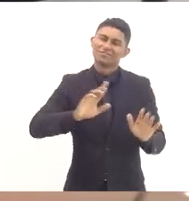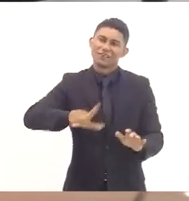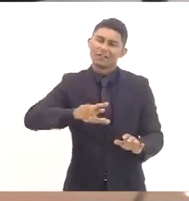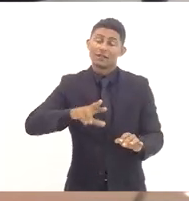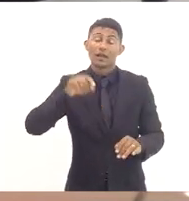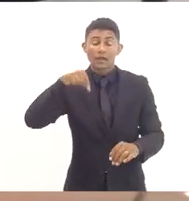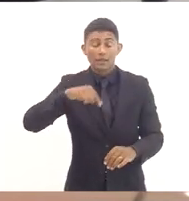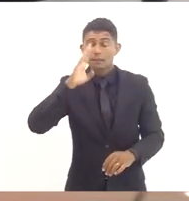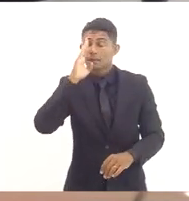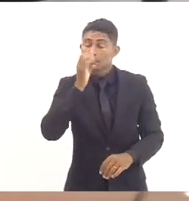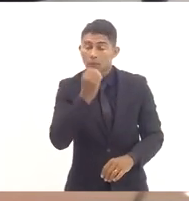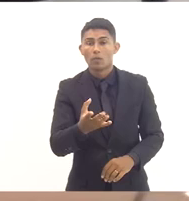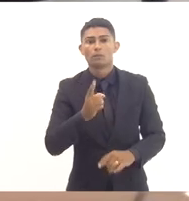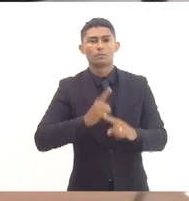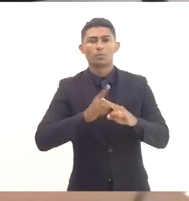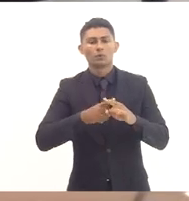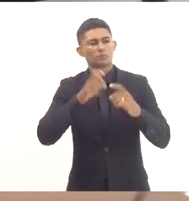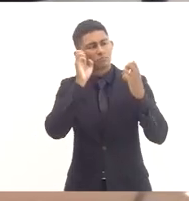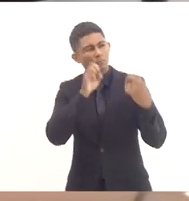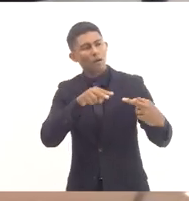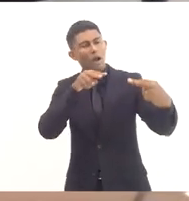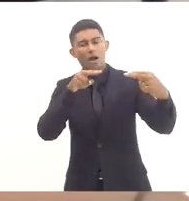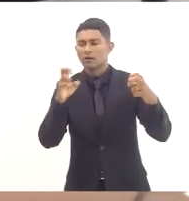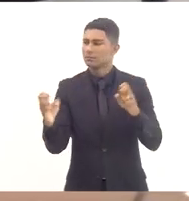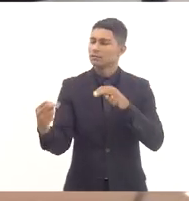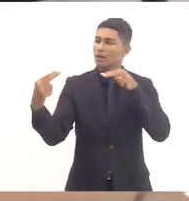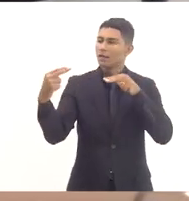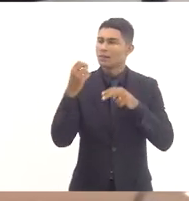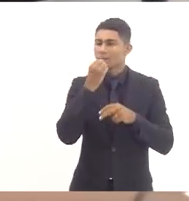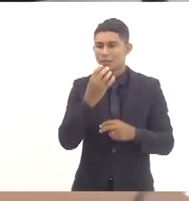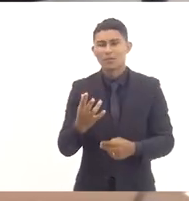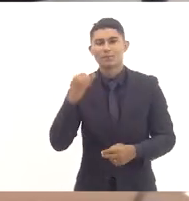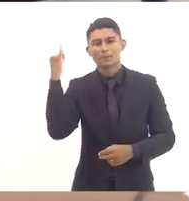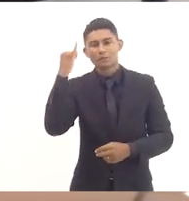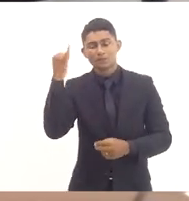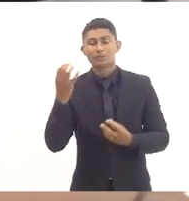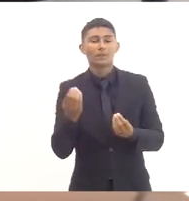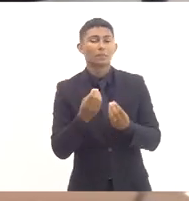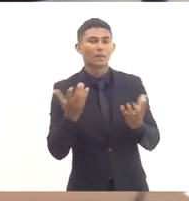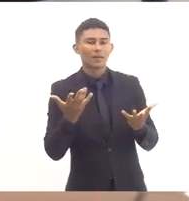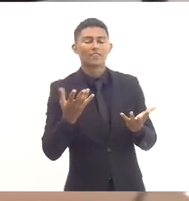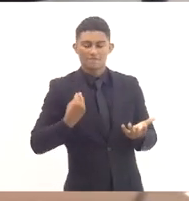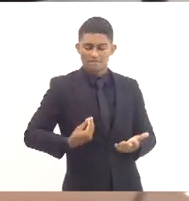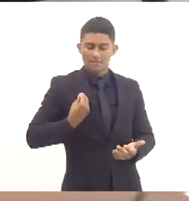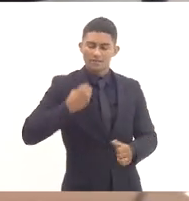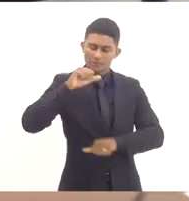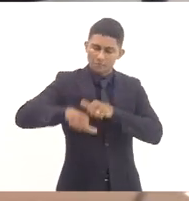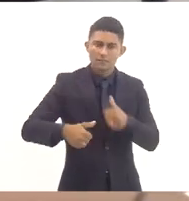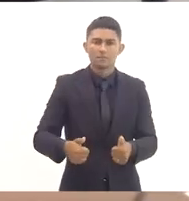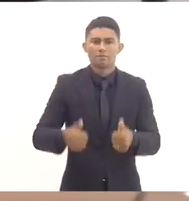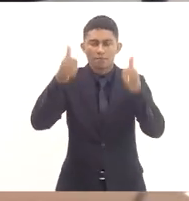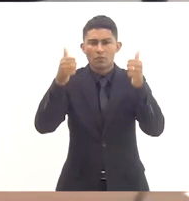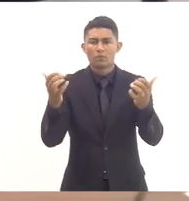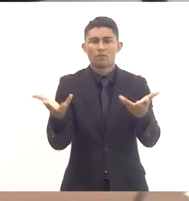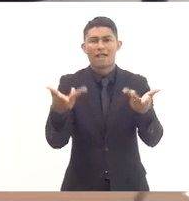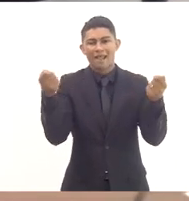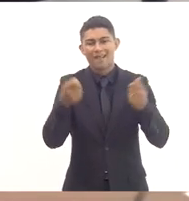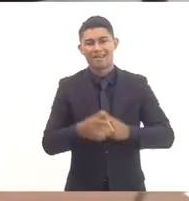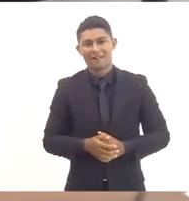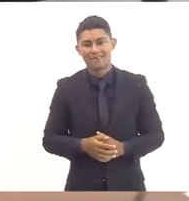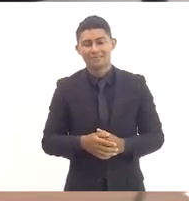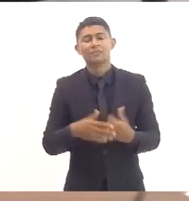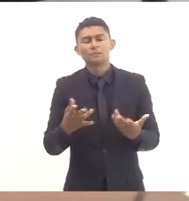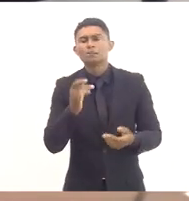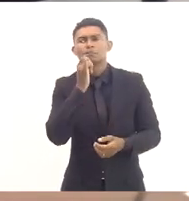outro recebendo a sugestão para que a gente possa está levando qualidade de vida quando você e na